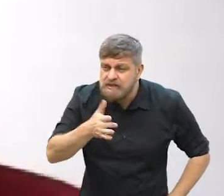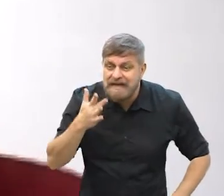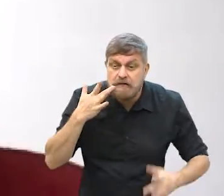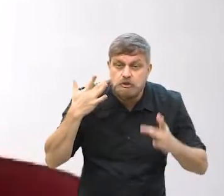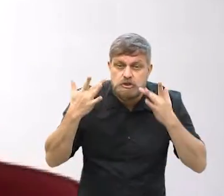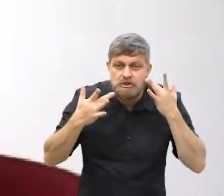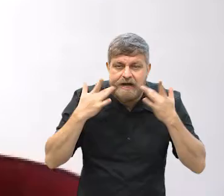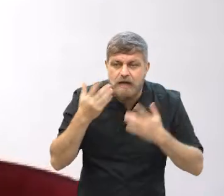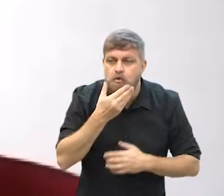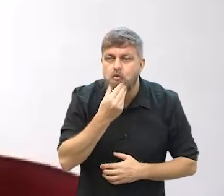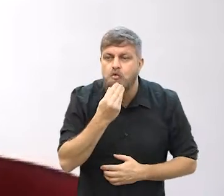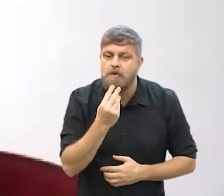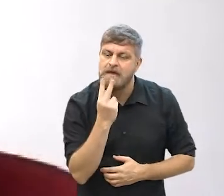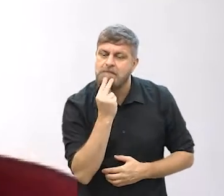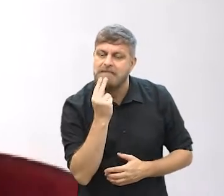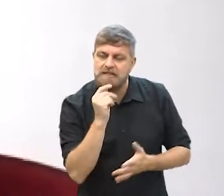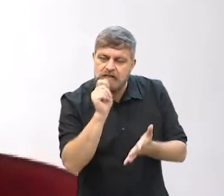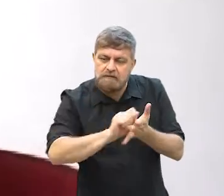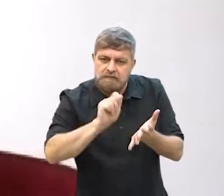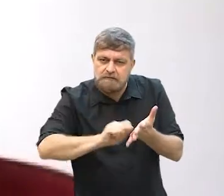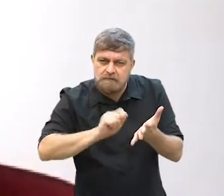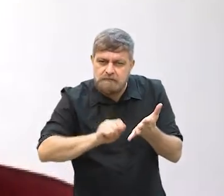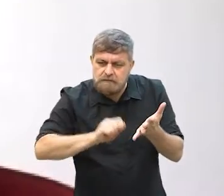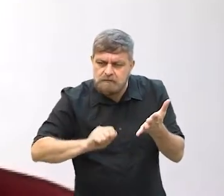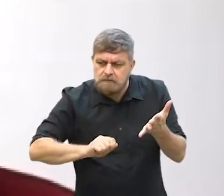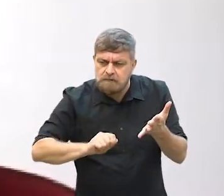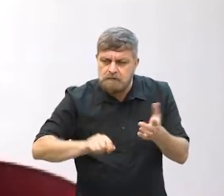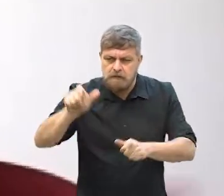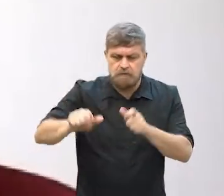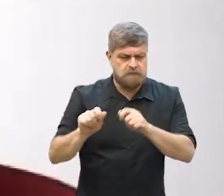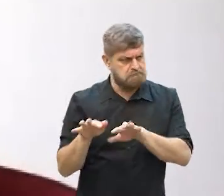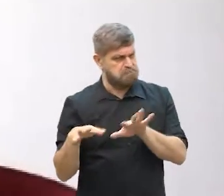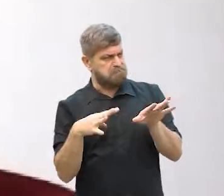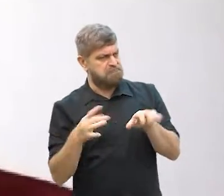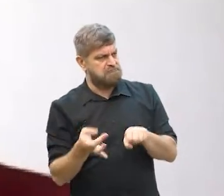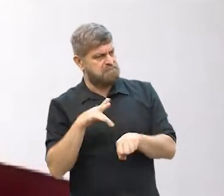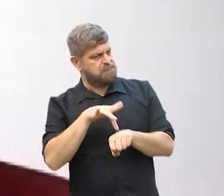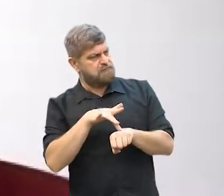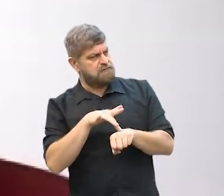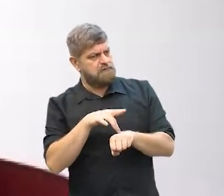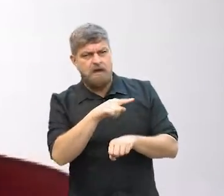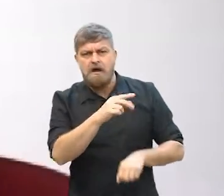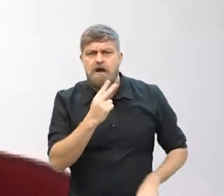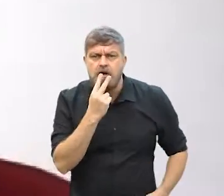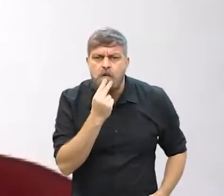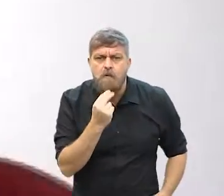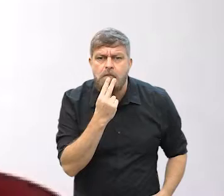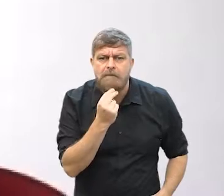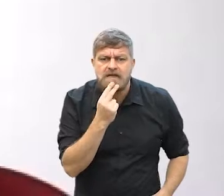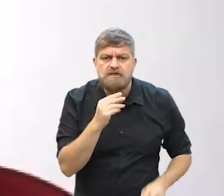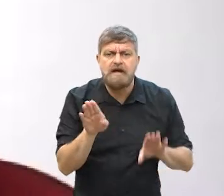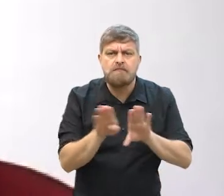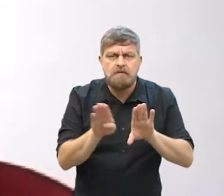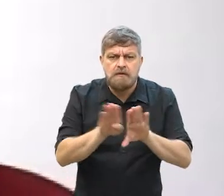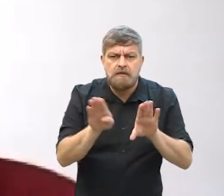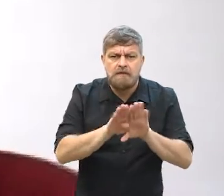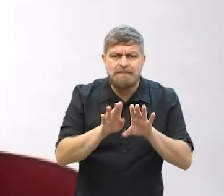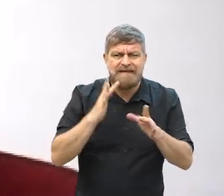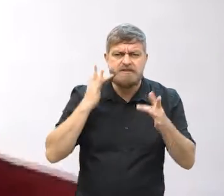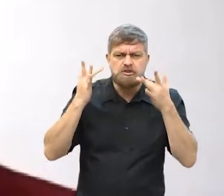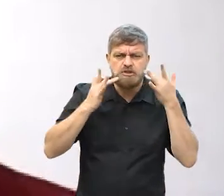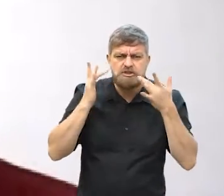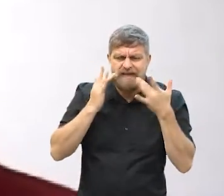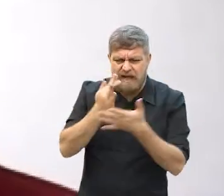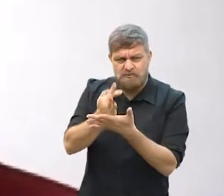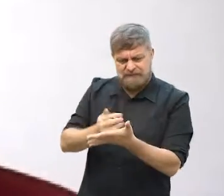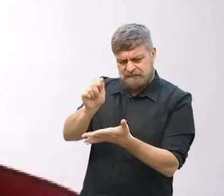alguma peça de teatro do Machado de Assis? E aí aquela surpresa, né? Puxa, mas Machado também escreve teatro, né? Como que